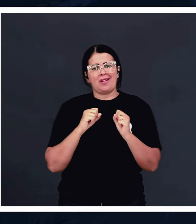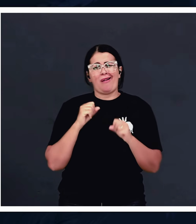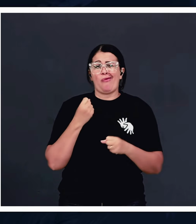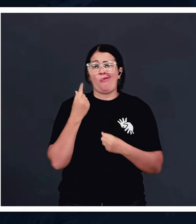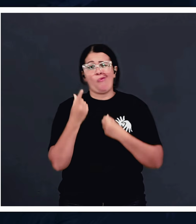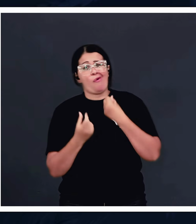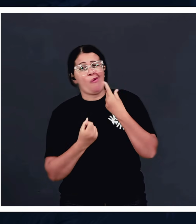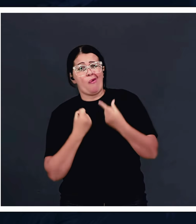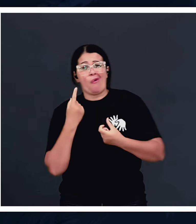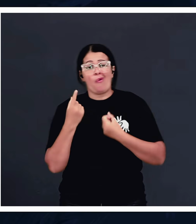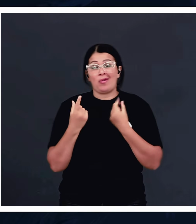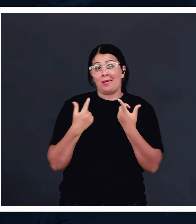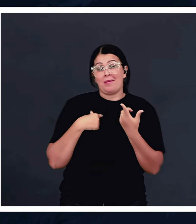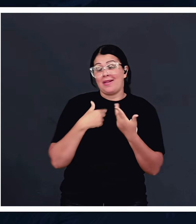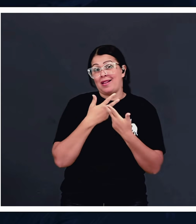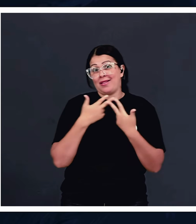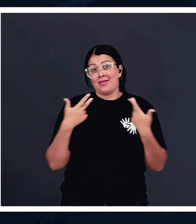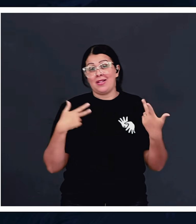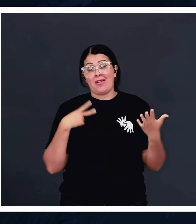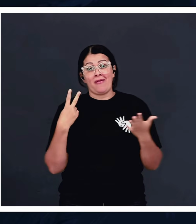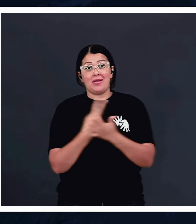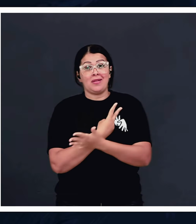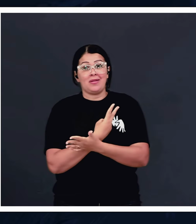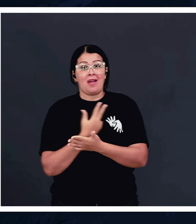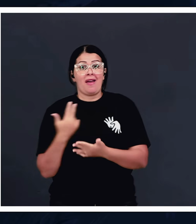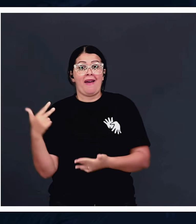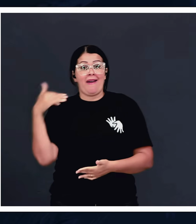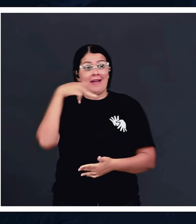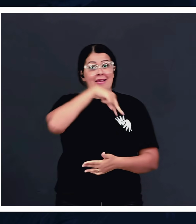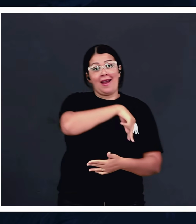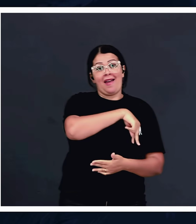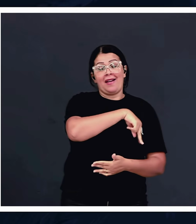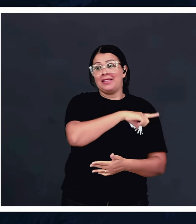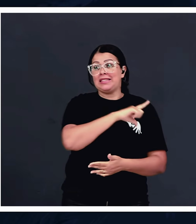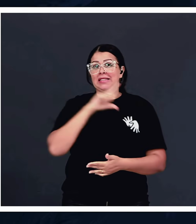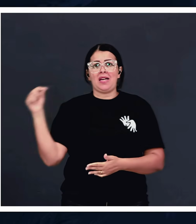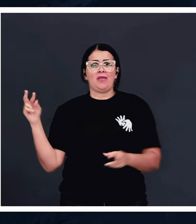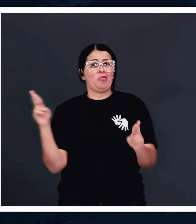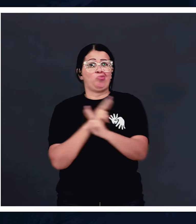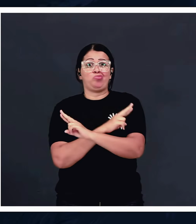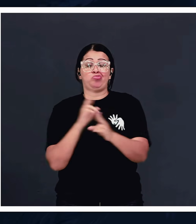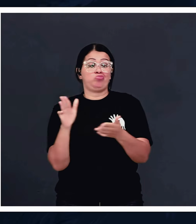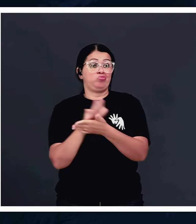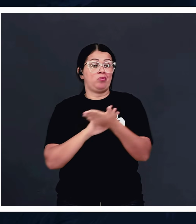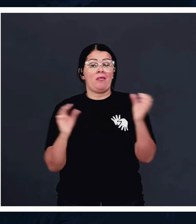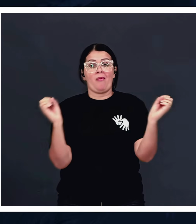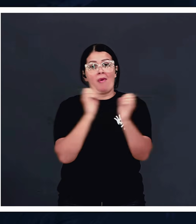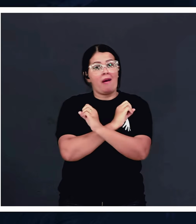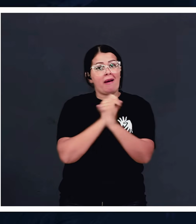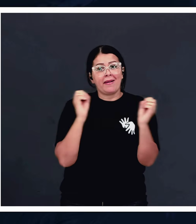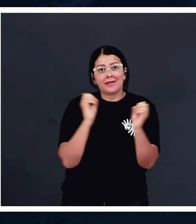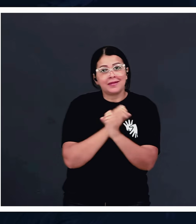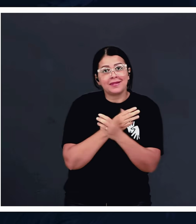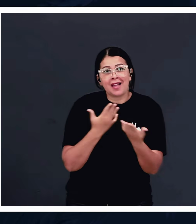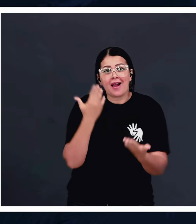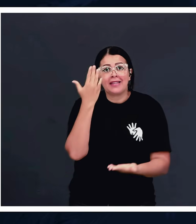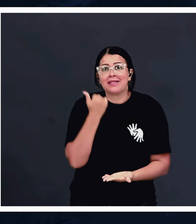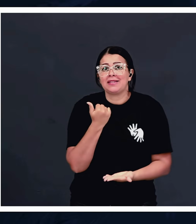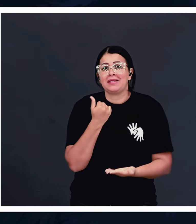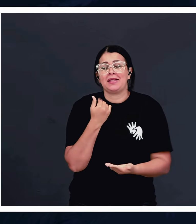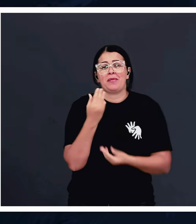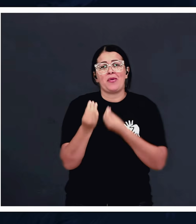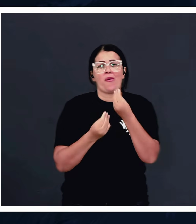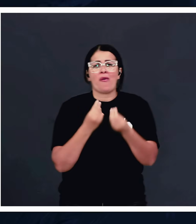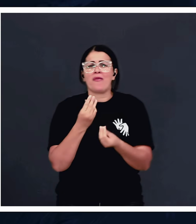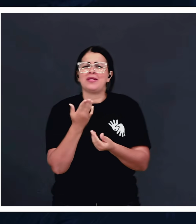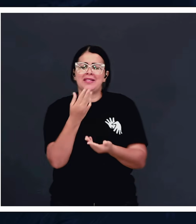ou outra, e muitas vezes pode acontecer de você entrar e sair e não se relacionar com ninguém, a ninguém saber o